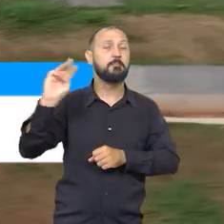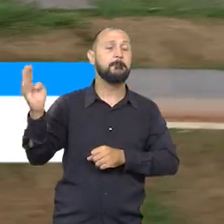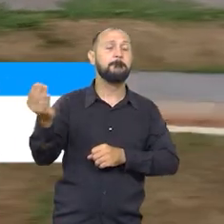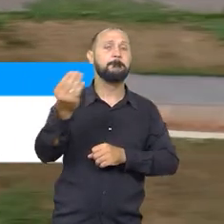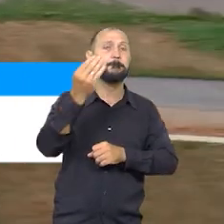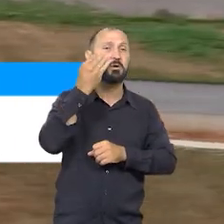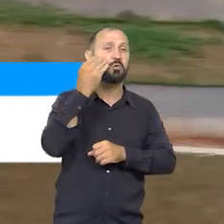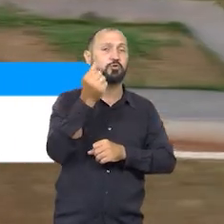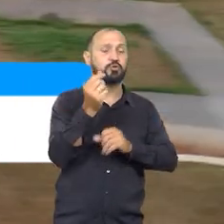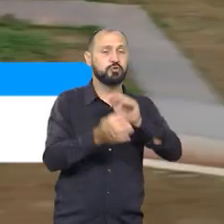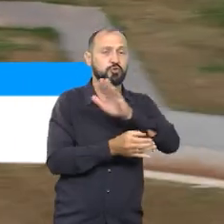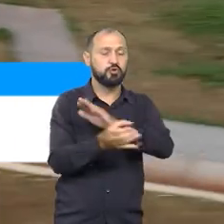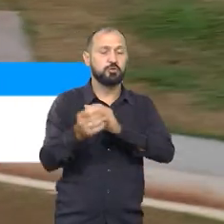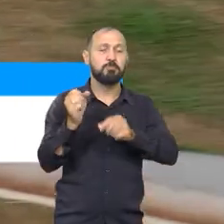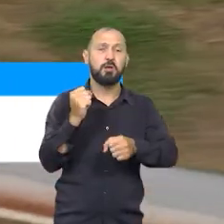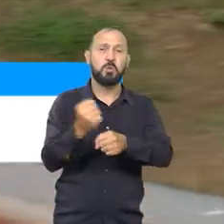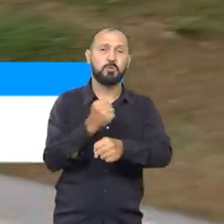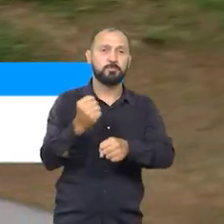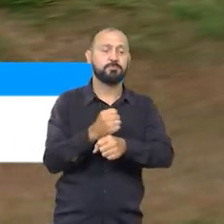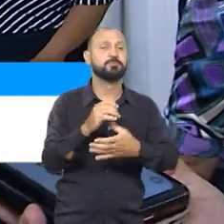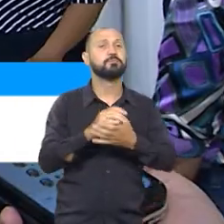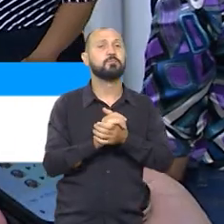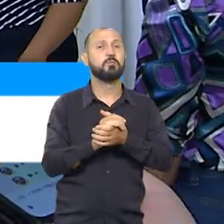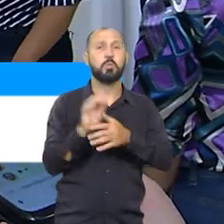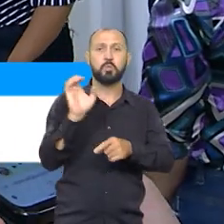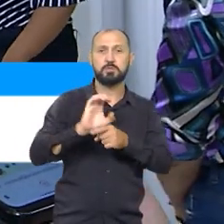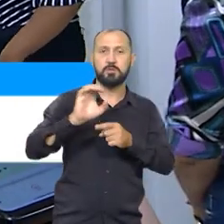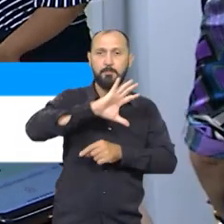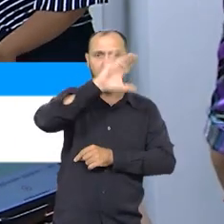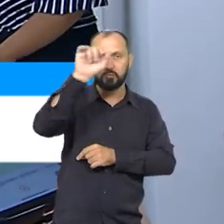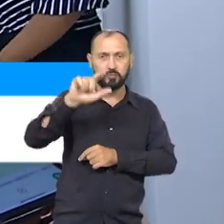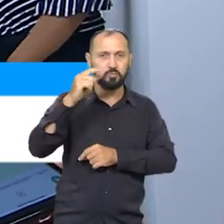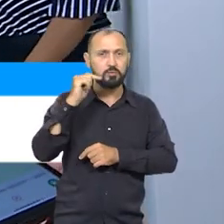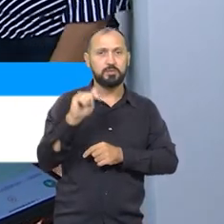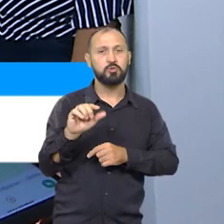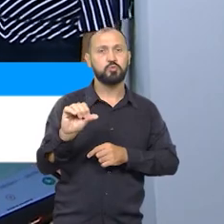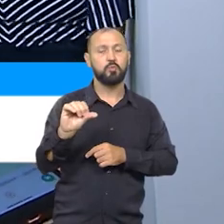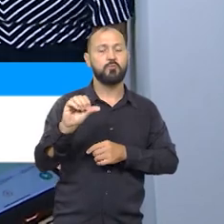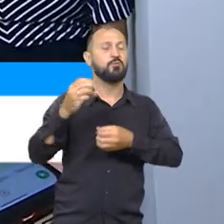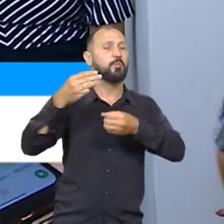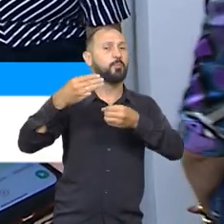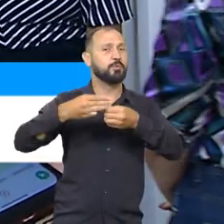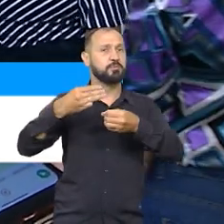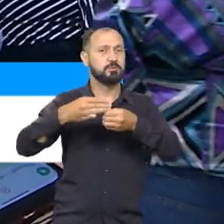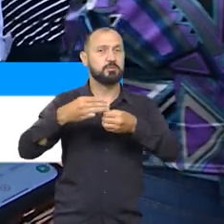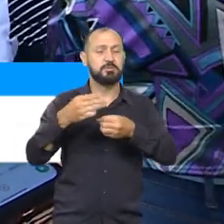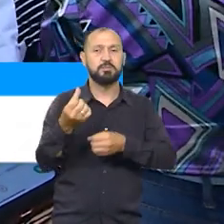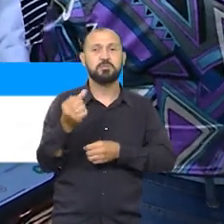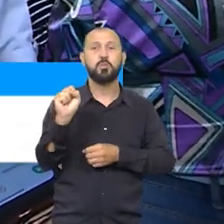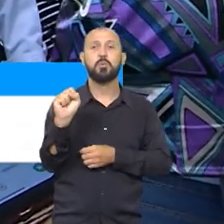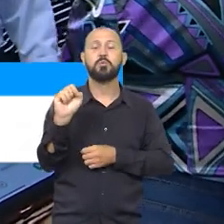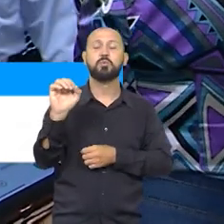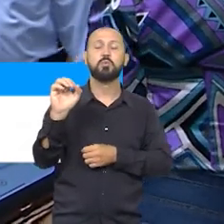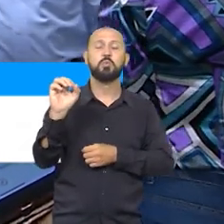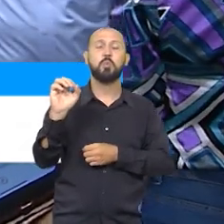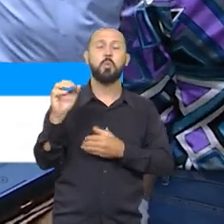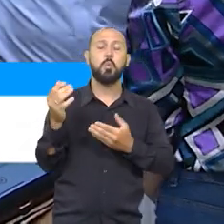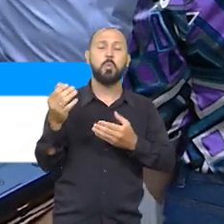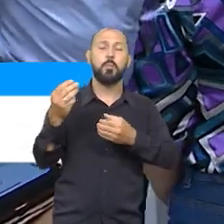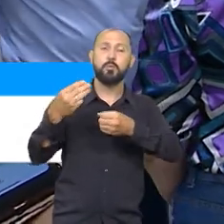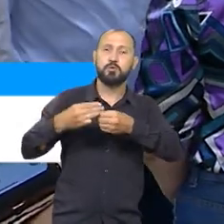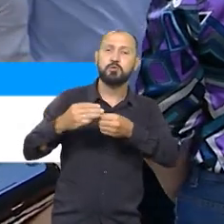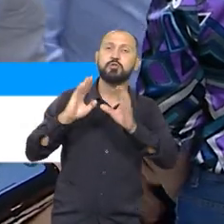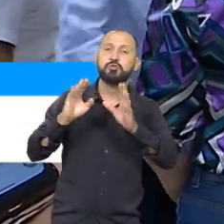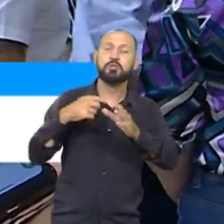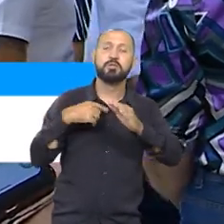3,8 bilhões em investimentos no estado de Mato Grosso do Sul de 79 municípios 68